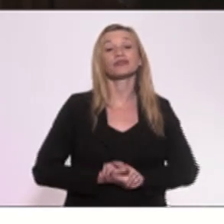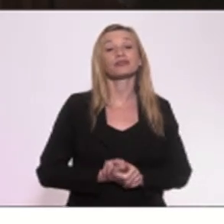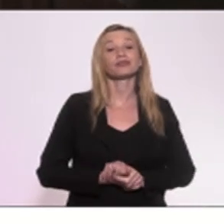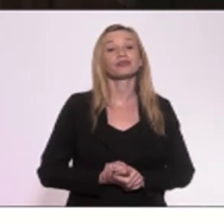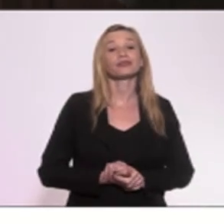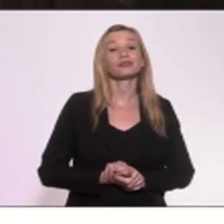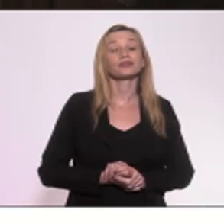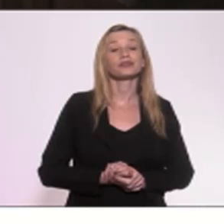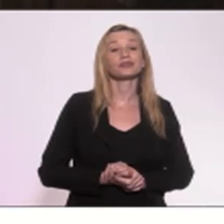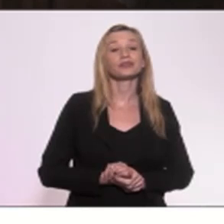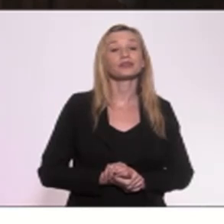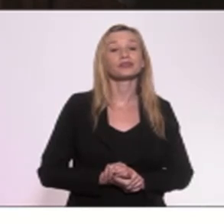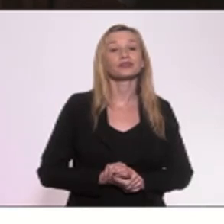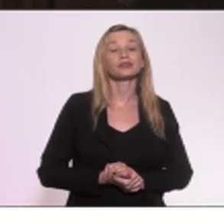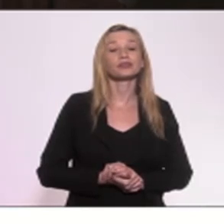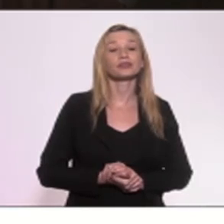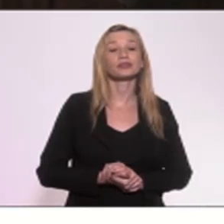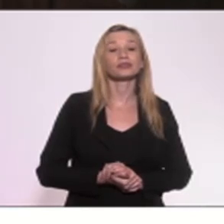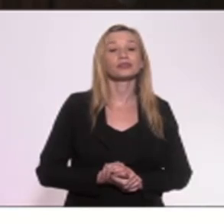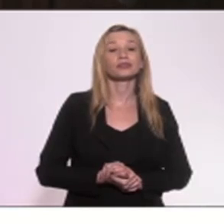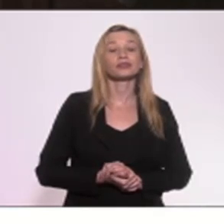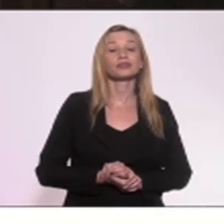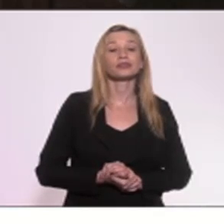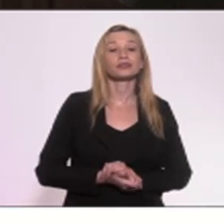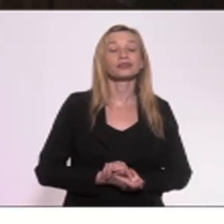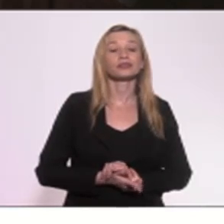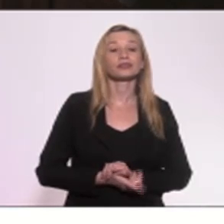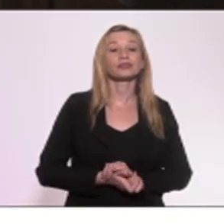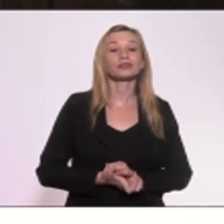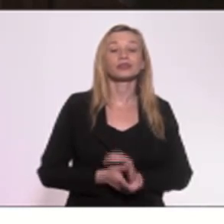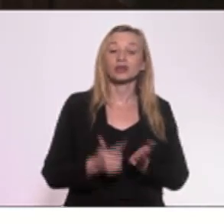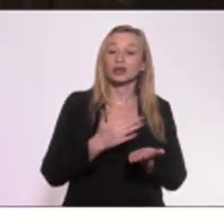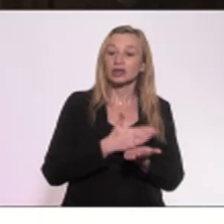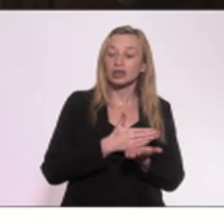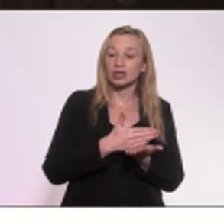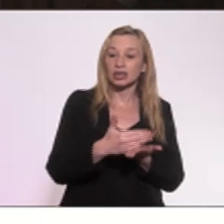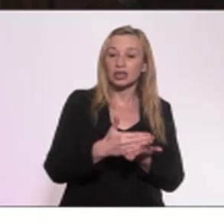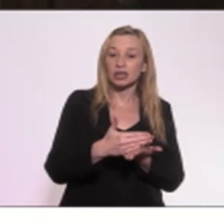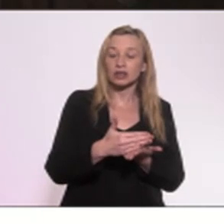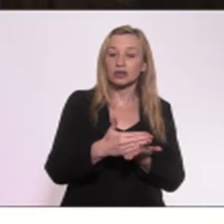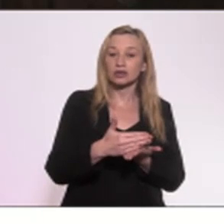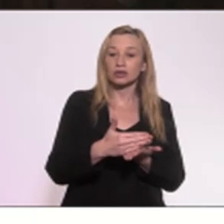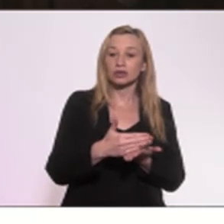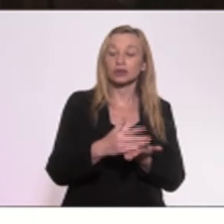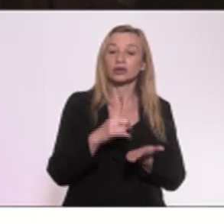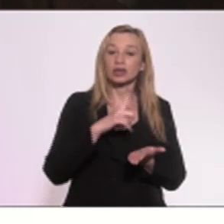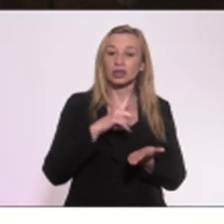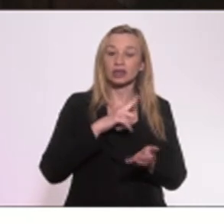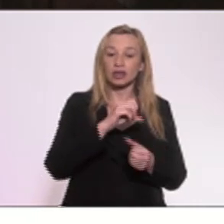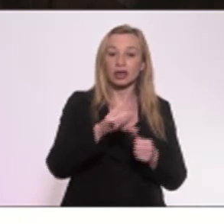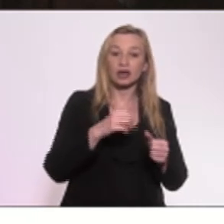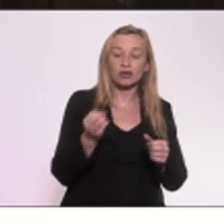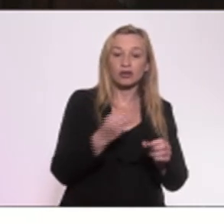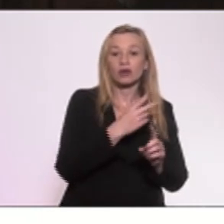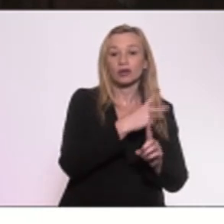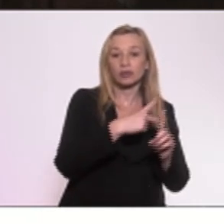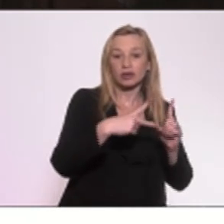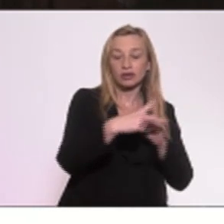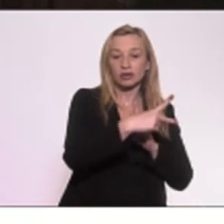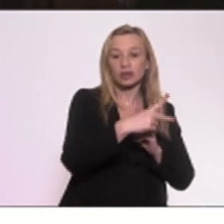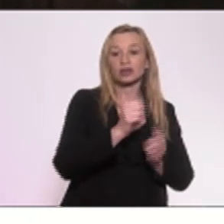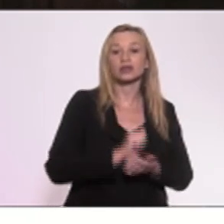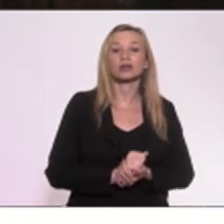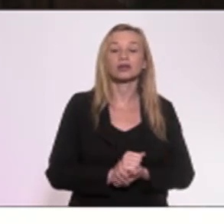trazer os princípios da reforma da Previdência para